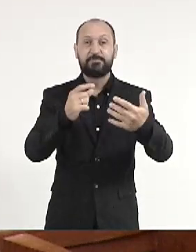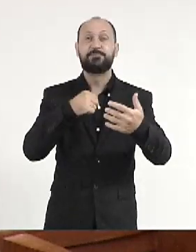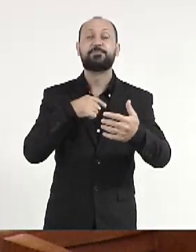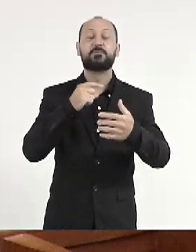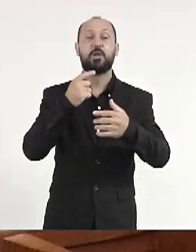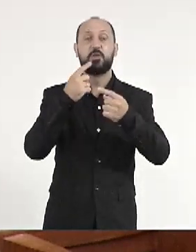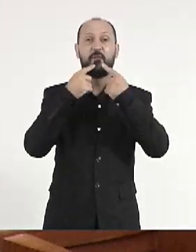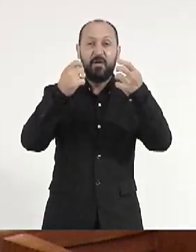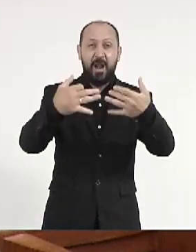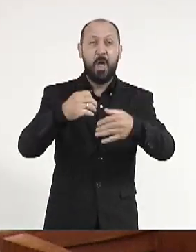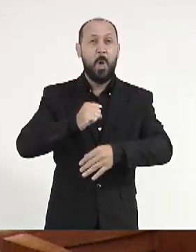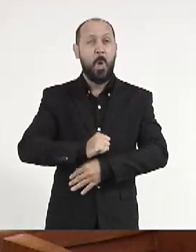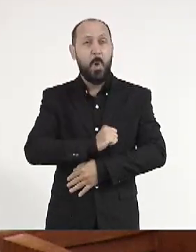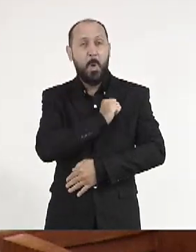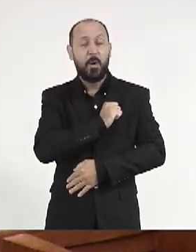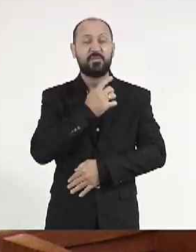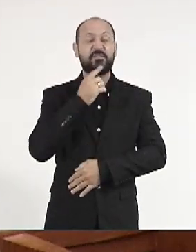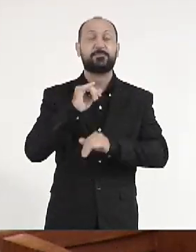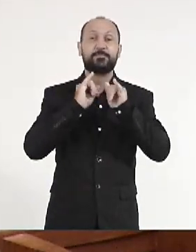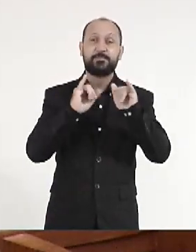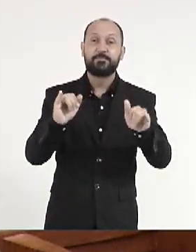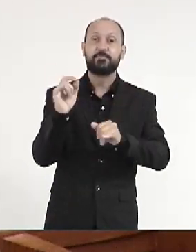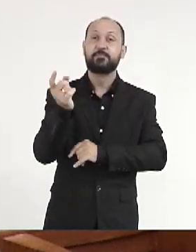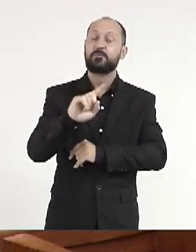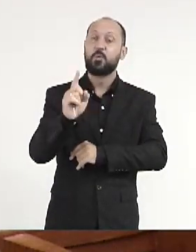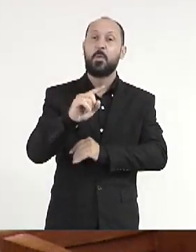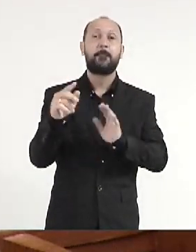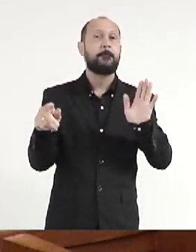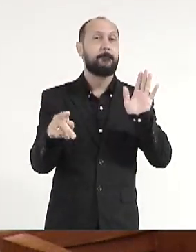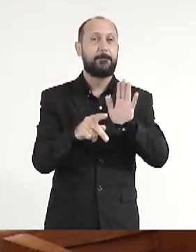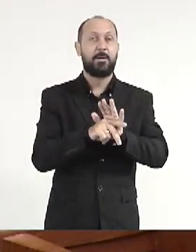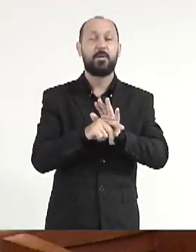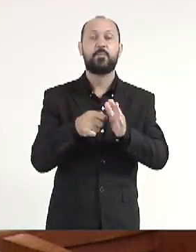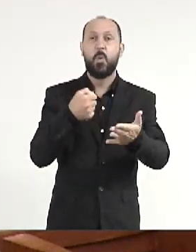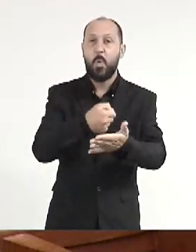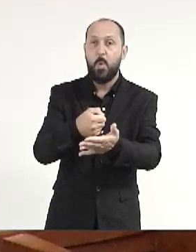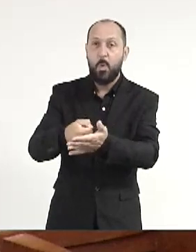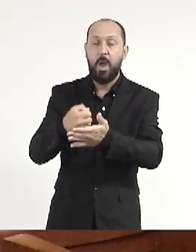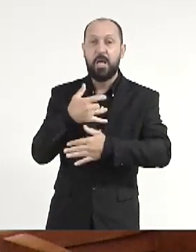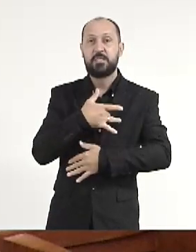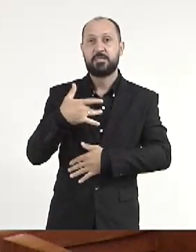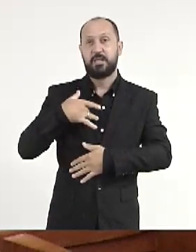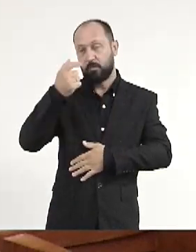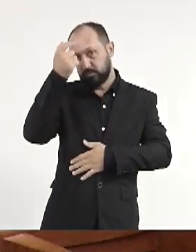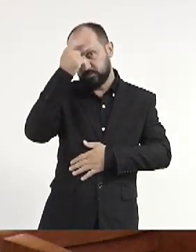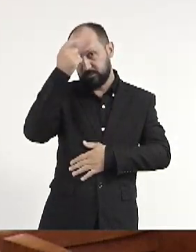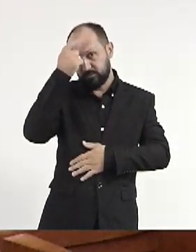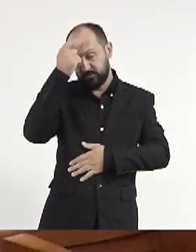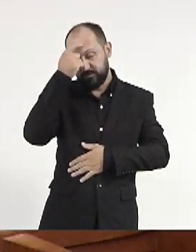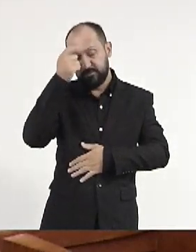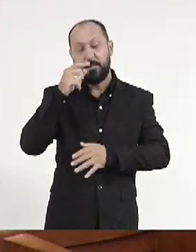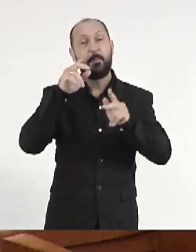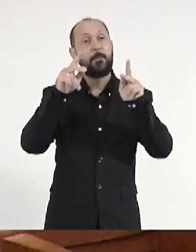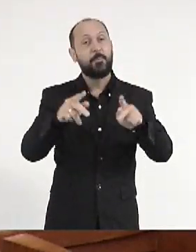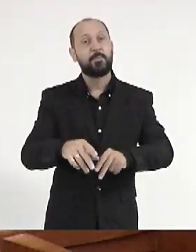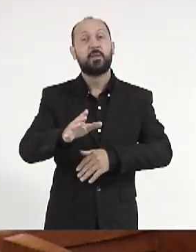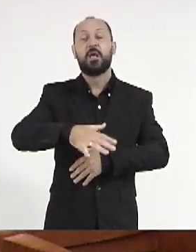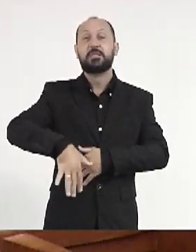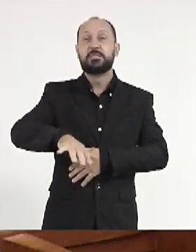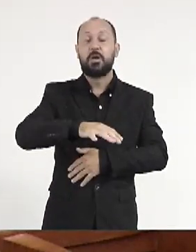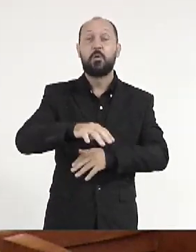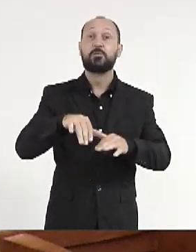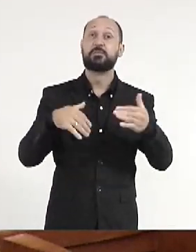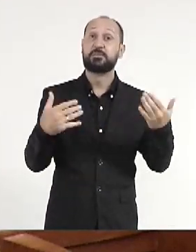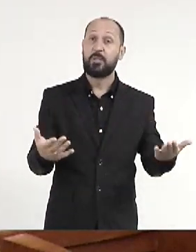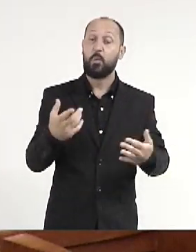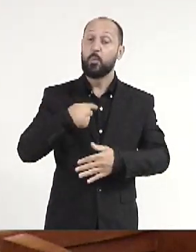esse discurso de ódio propagado não é um discurso que garante saúde mental para a população e,